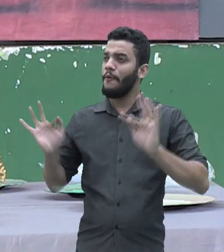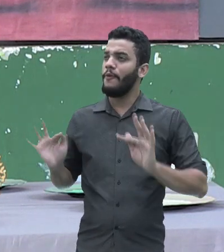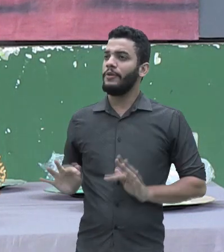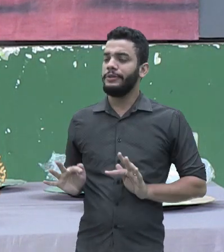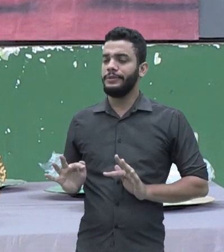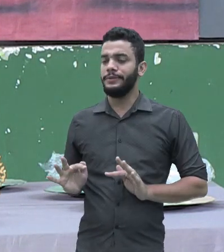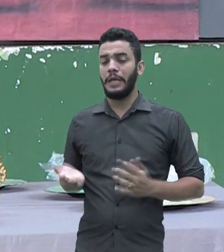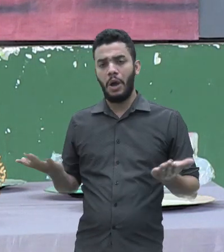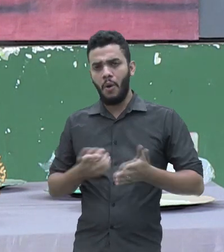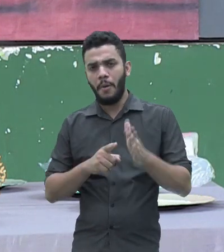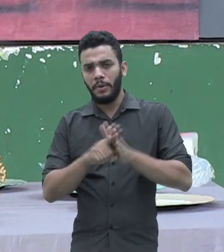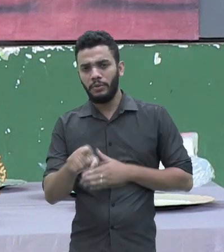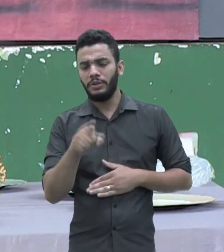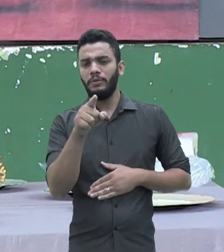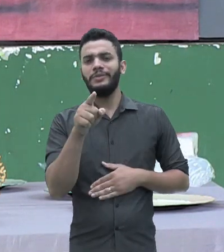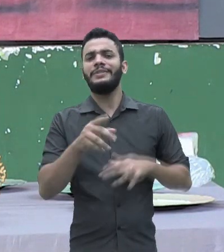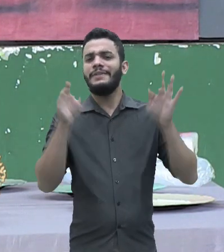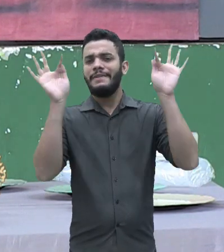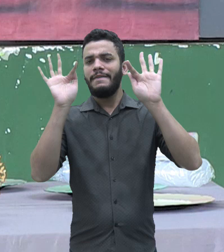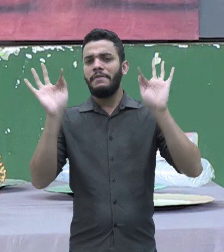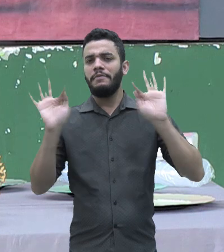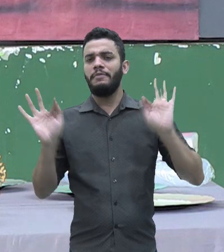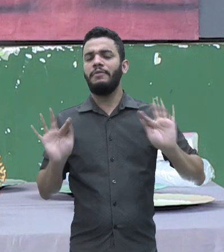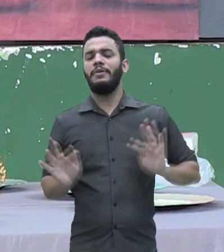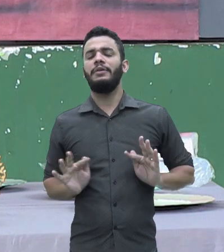você é grato? Então, come on, guys.